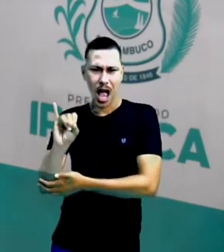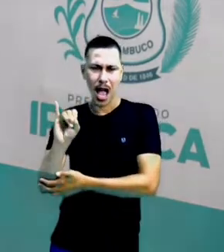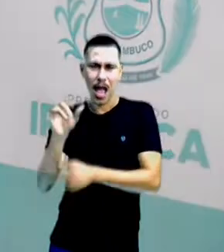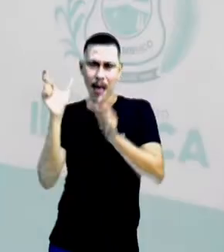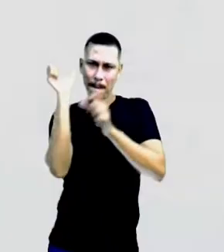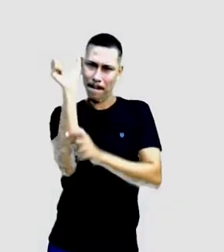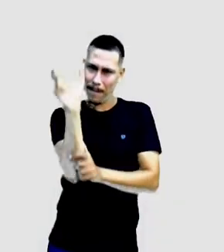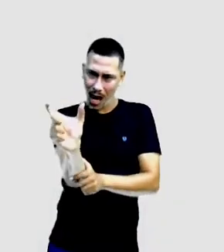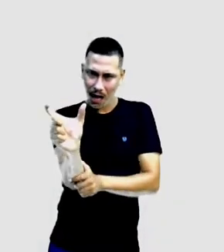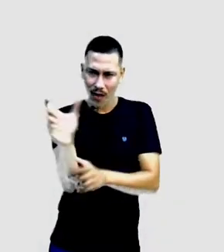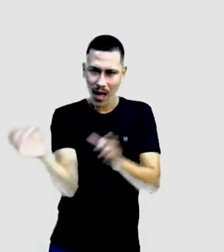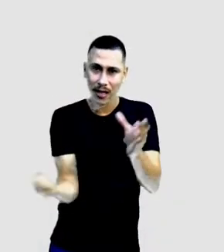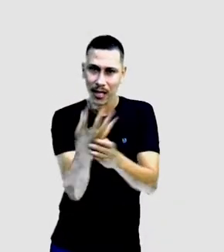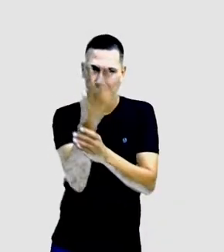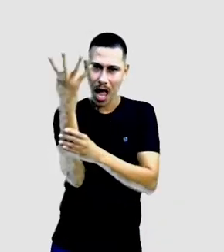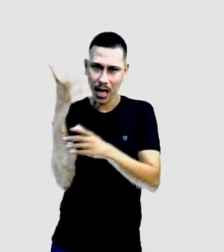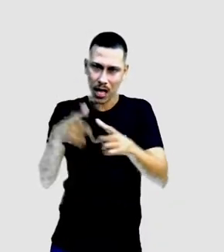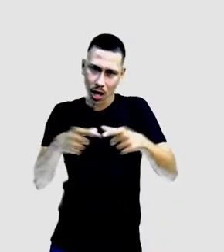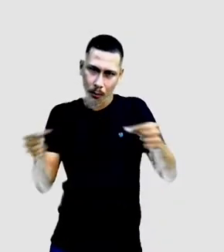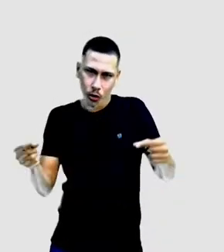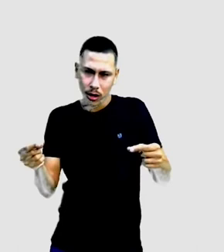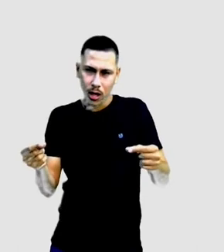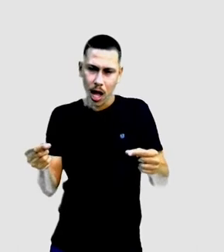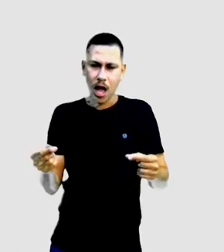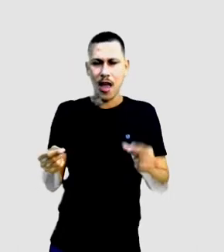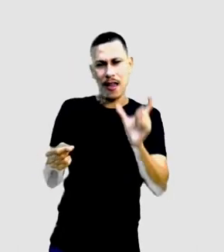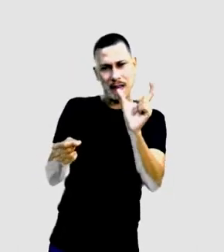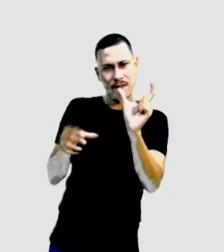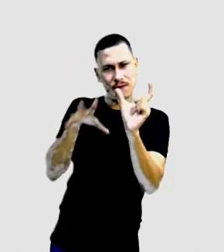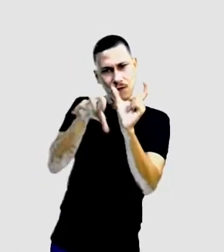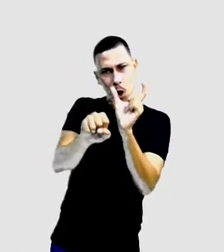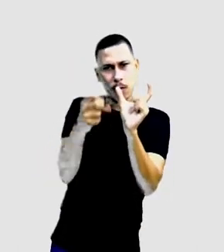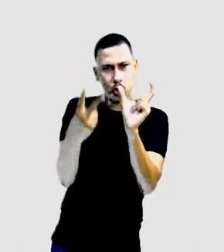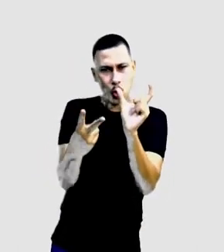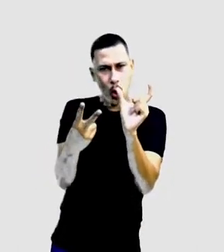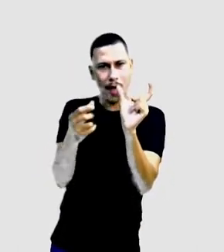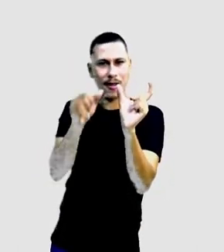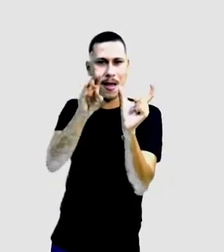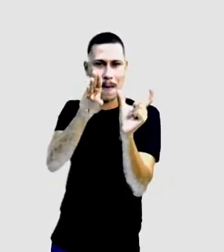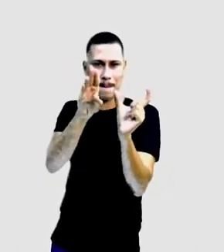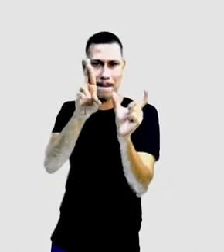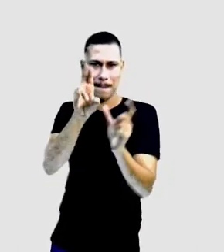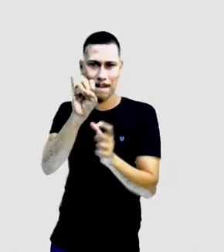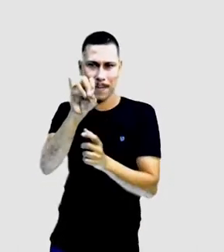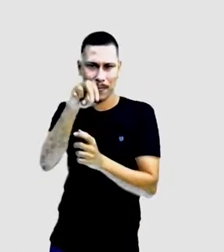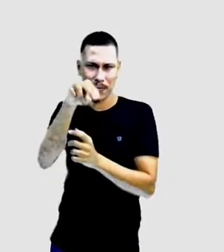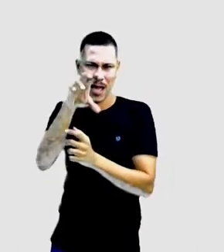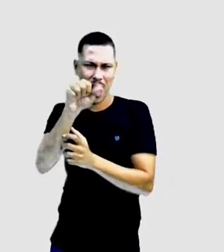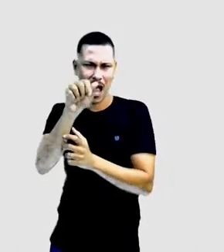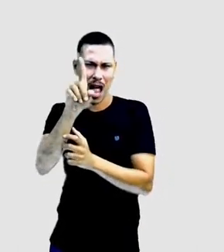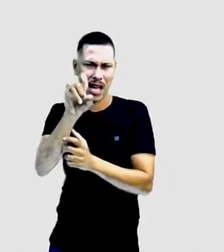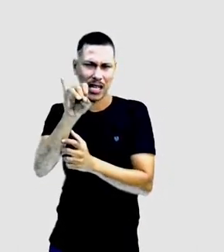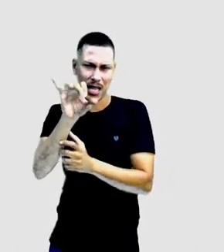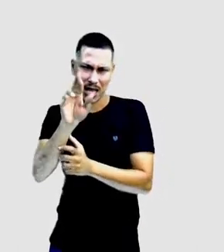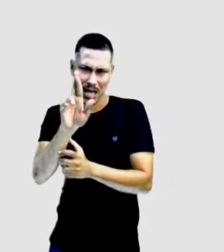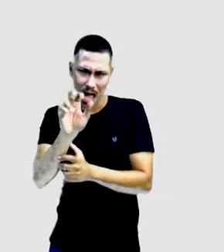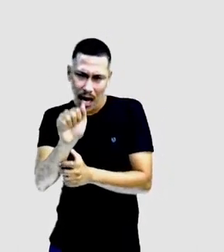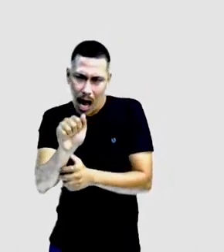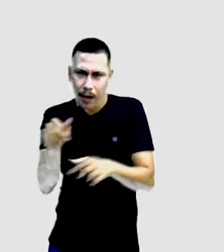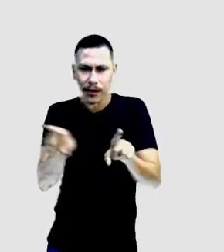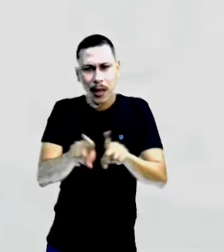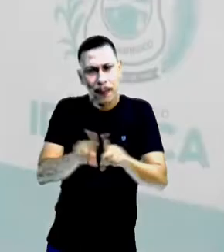por duas outras palavras. Hai, que significa brincadeira, gracejo, e kai, que significa